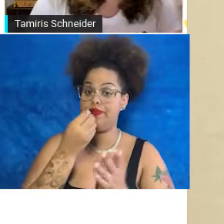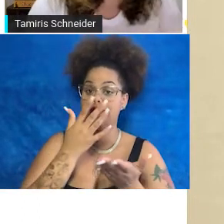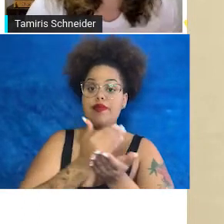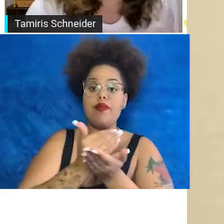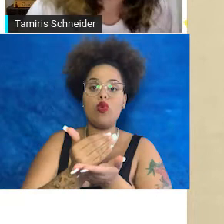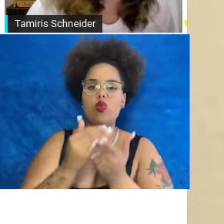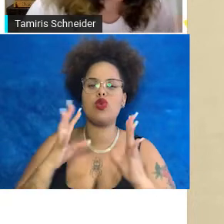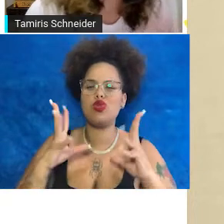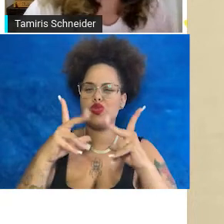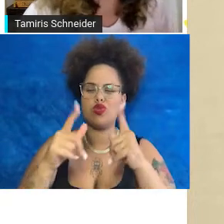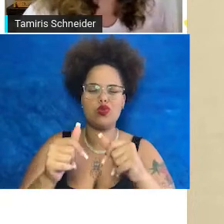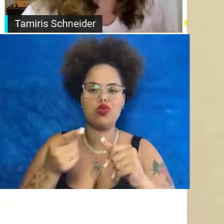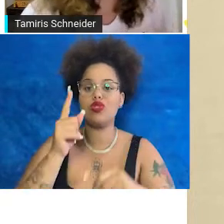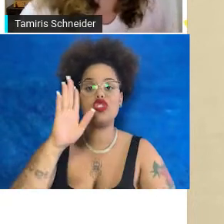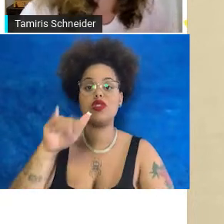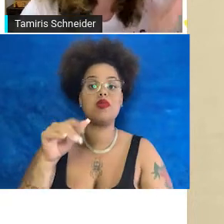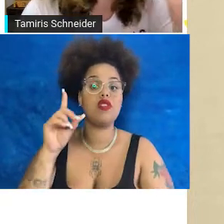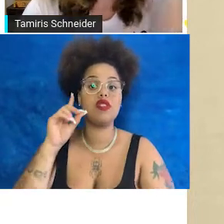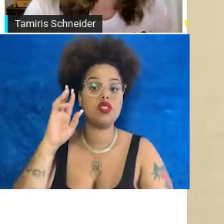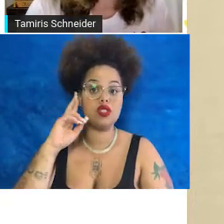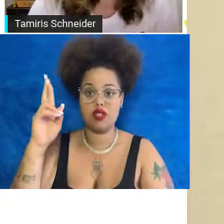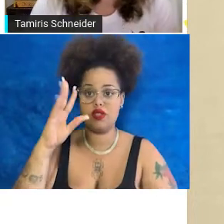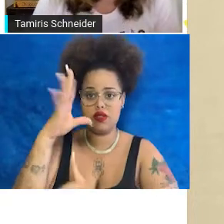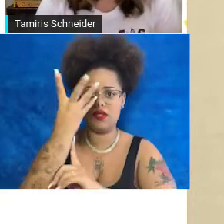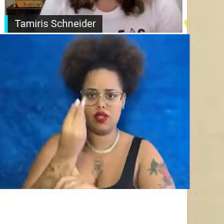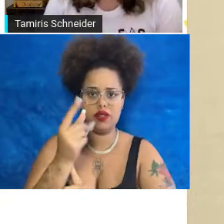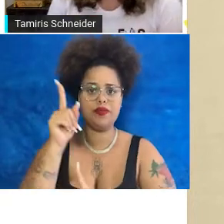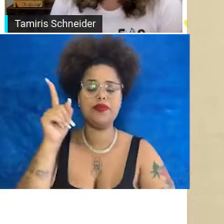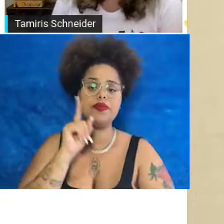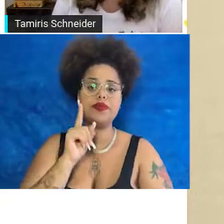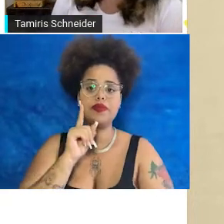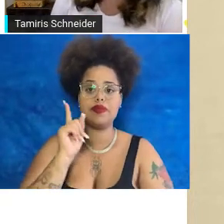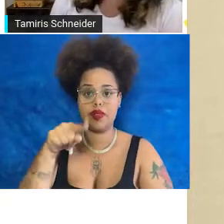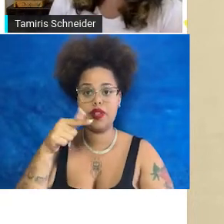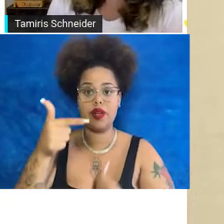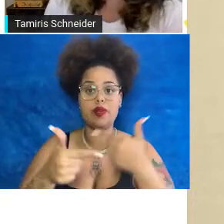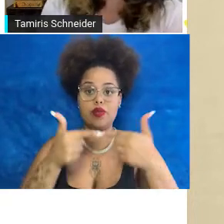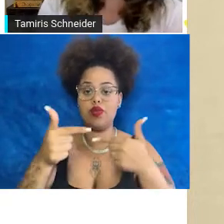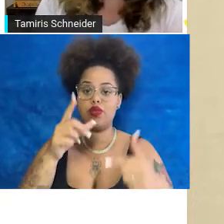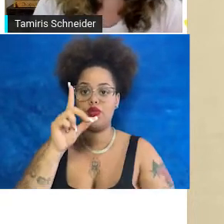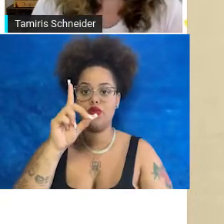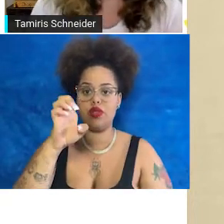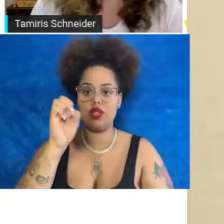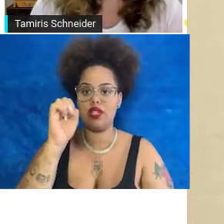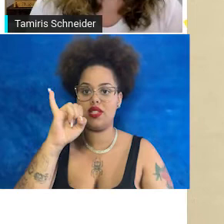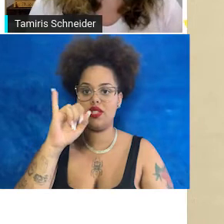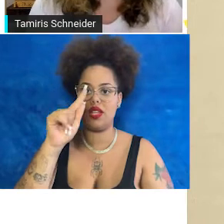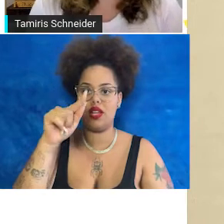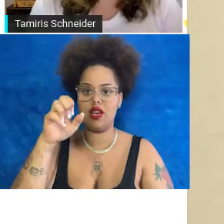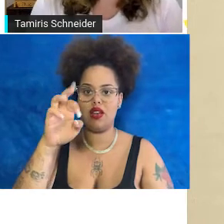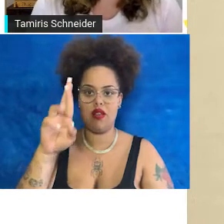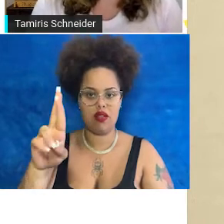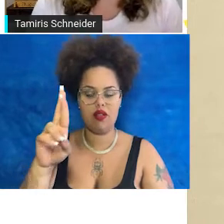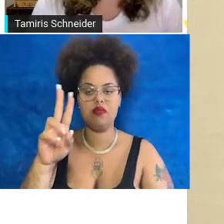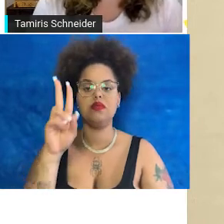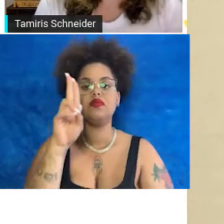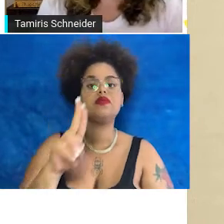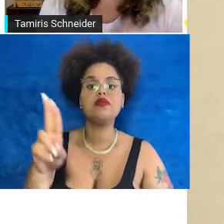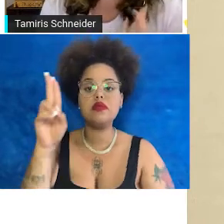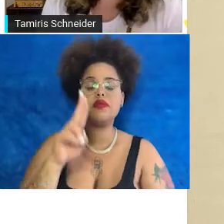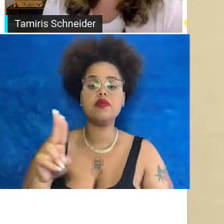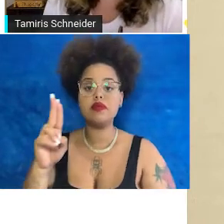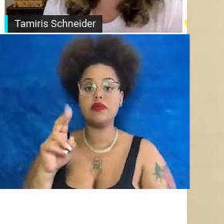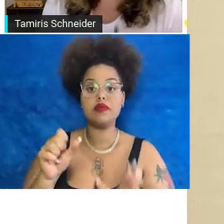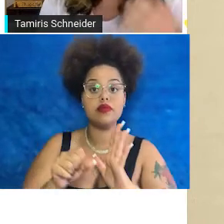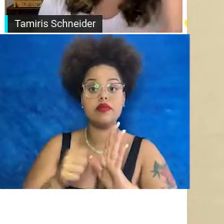de tudo, não se chamava direção de arte. Lá nos Estados Unidos era production designer. E aí esse termo foi usado